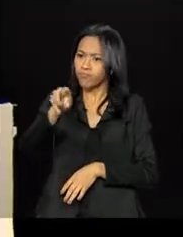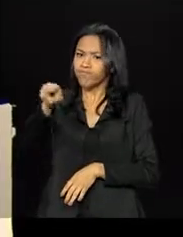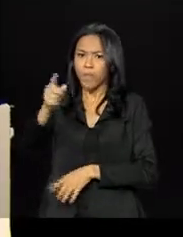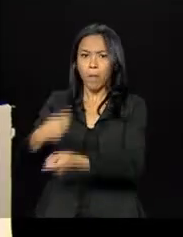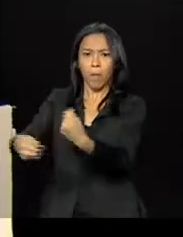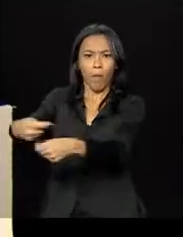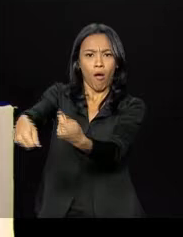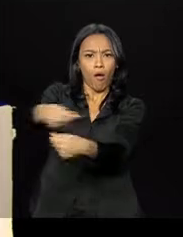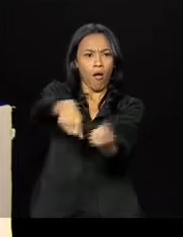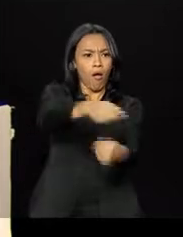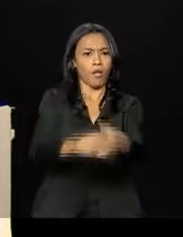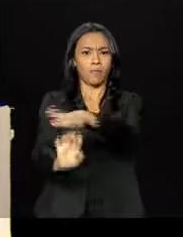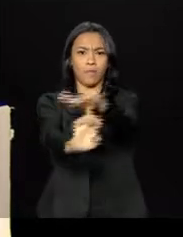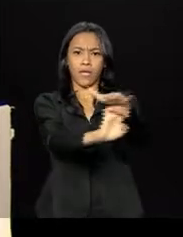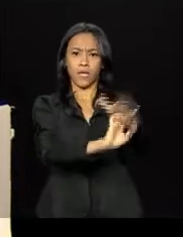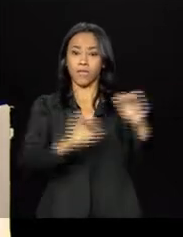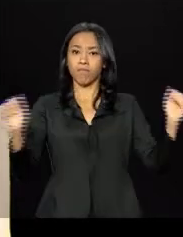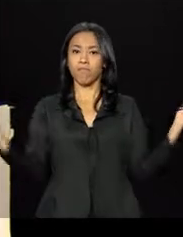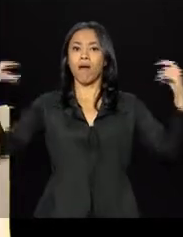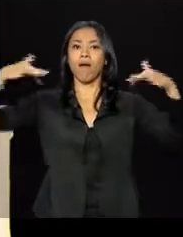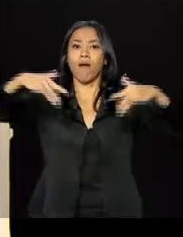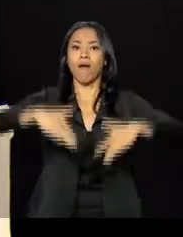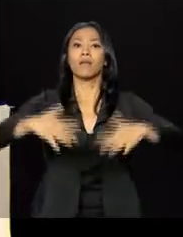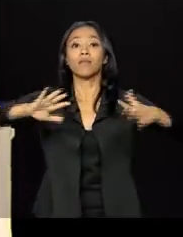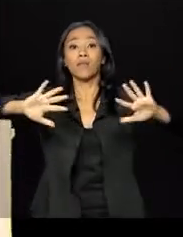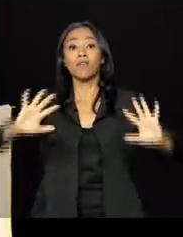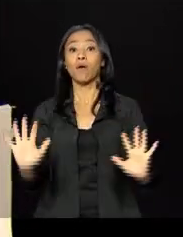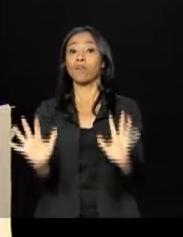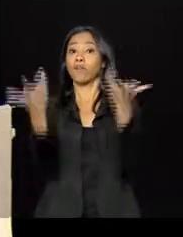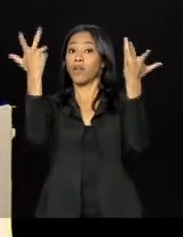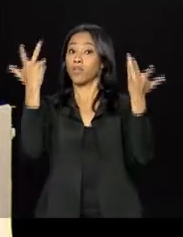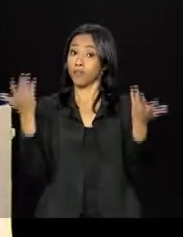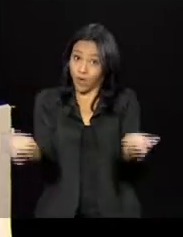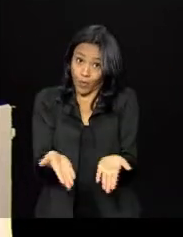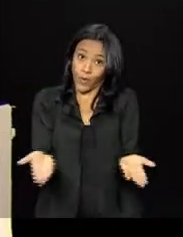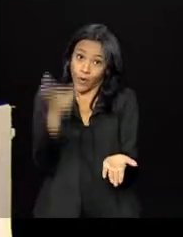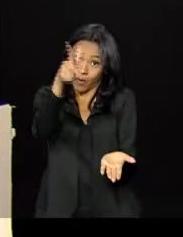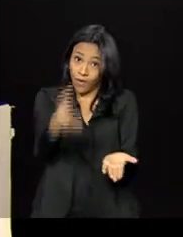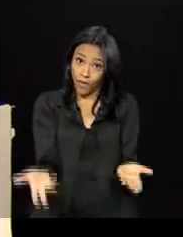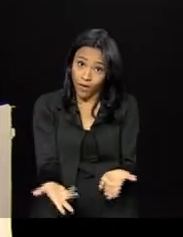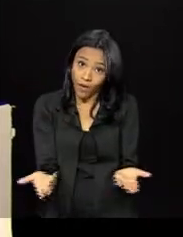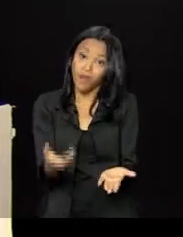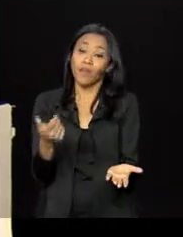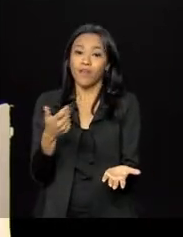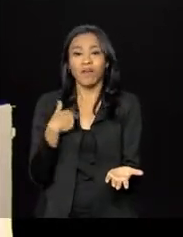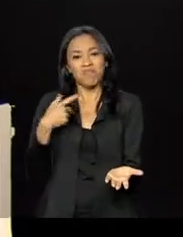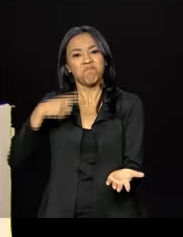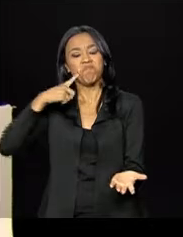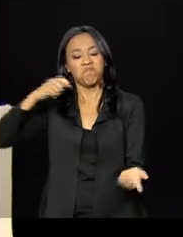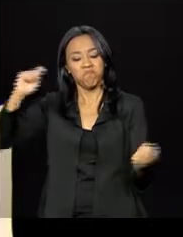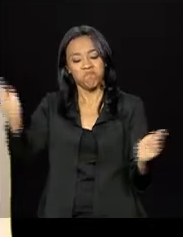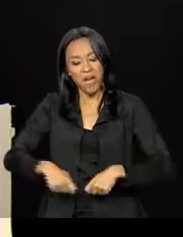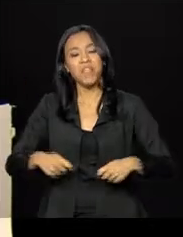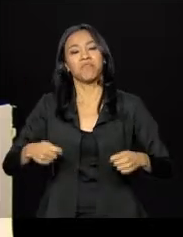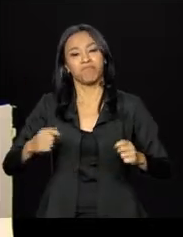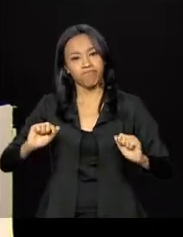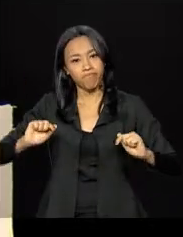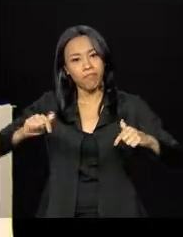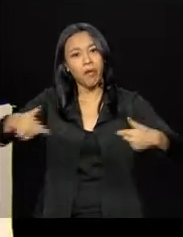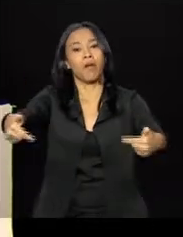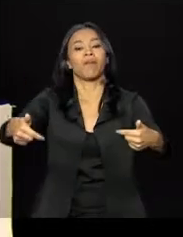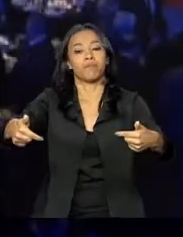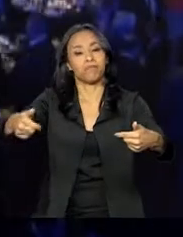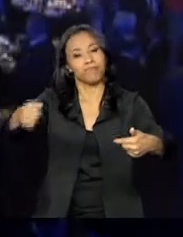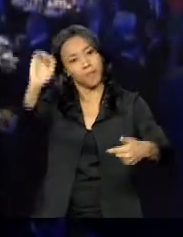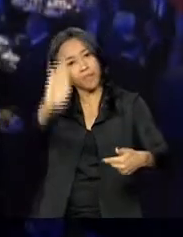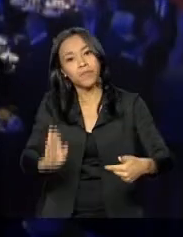se reúnem numa festa para esta comemoração, eu digo, valeu a pena trabalhar